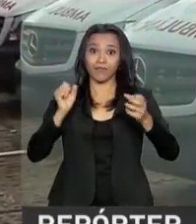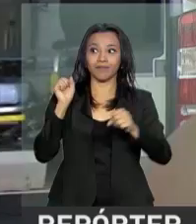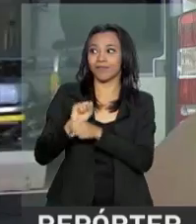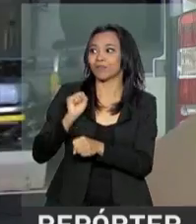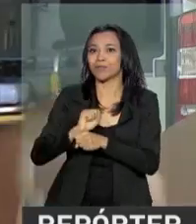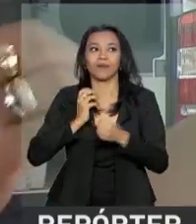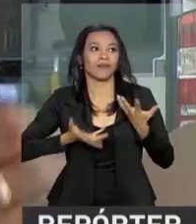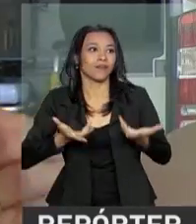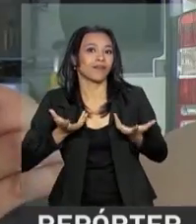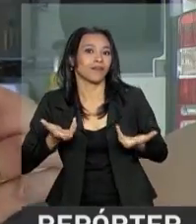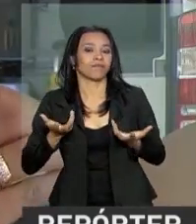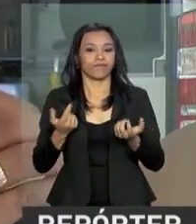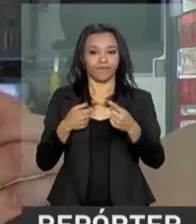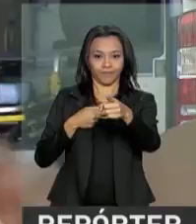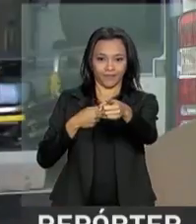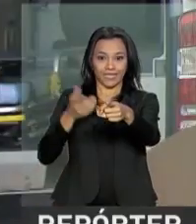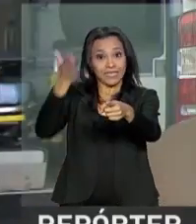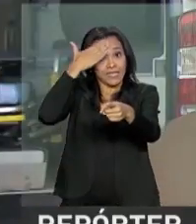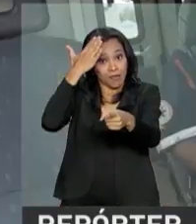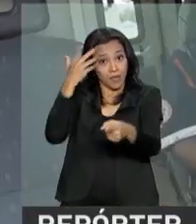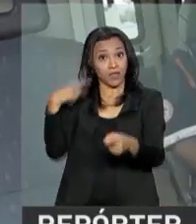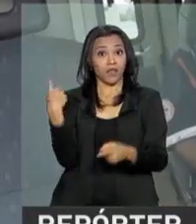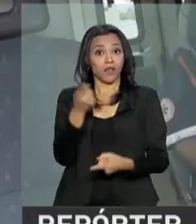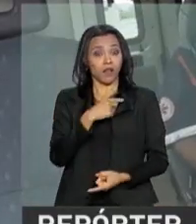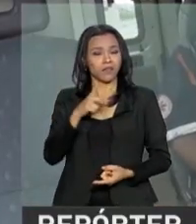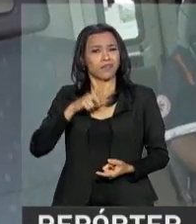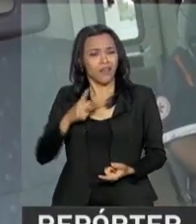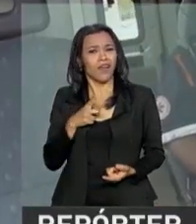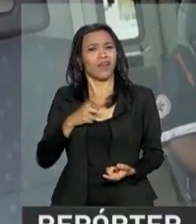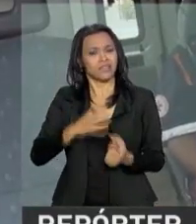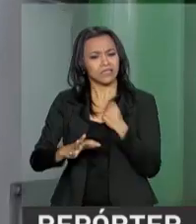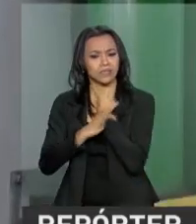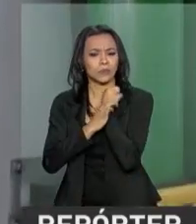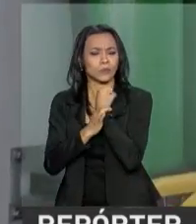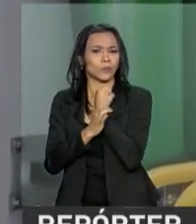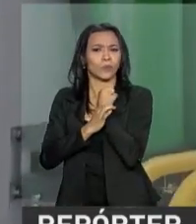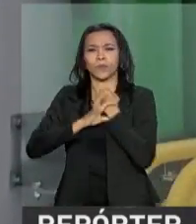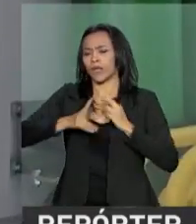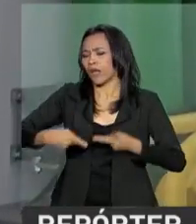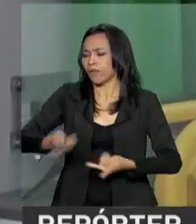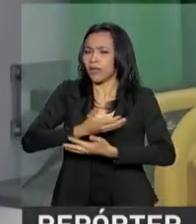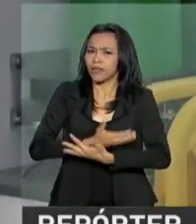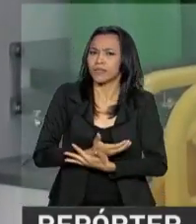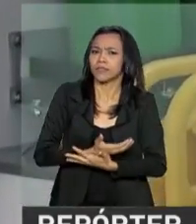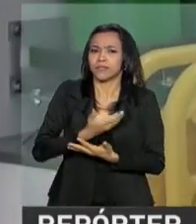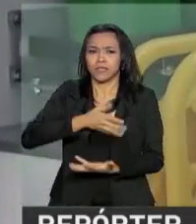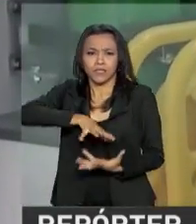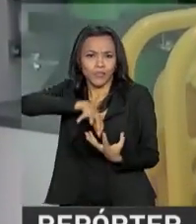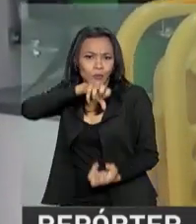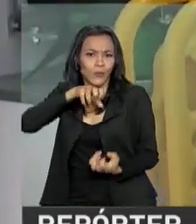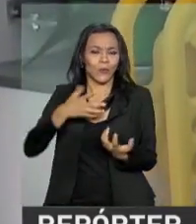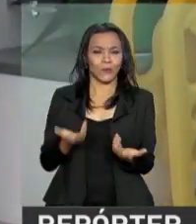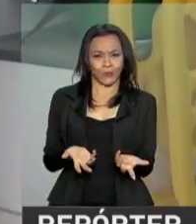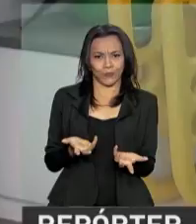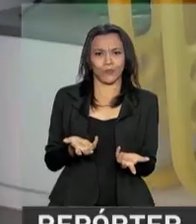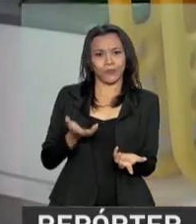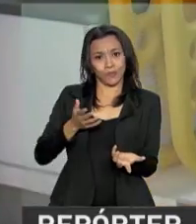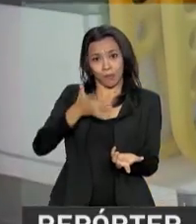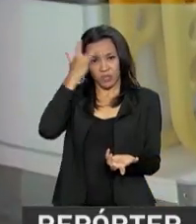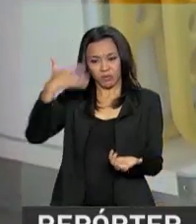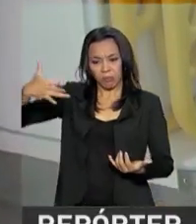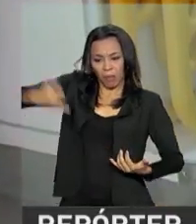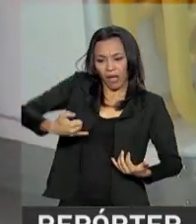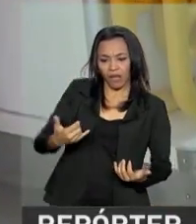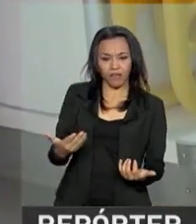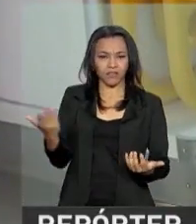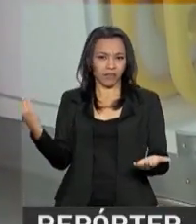população. Mas só de saber que a gente vai ter uma condução segura para a criancinha, para o velho, para o acidentado, para o